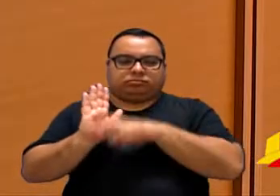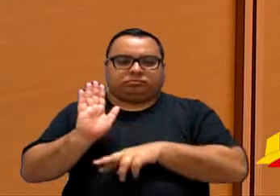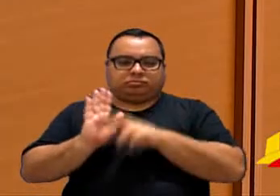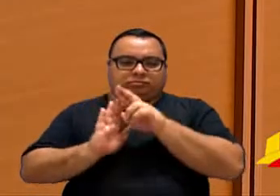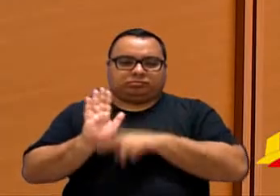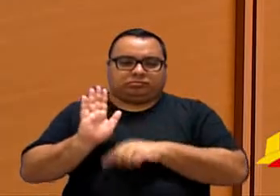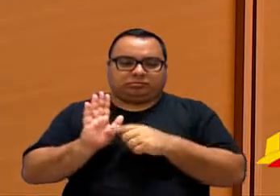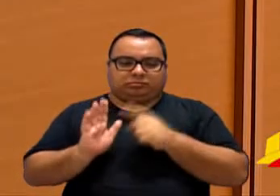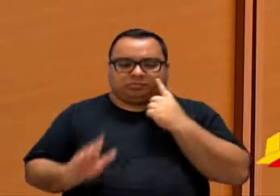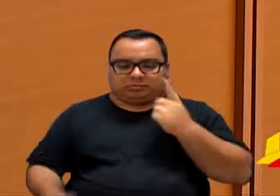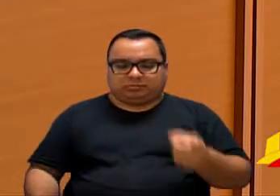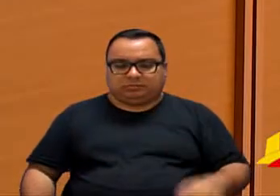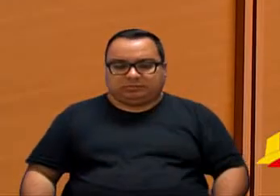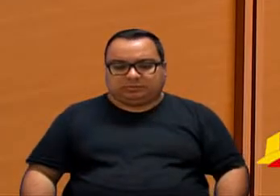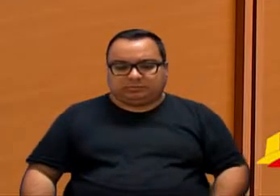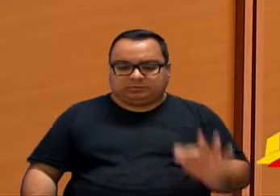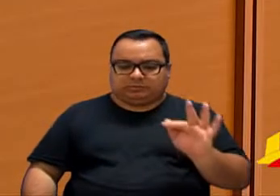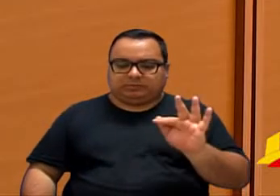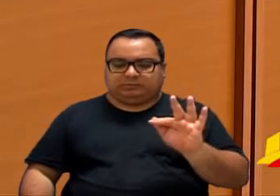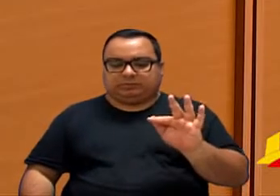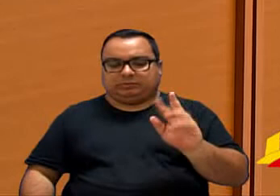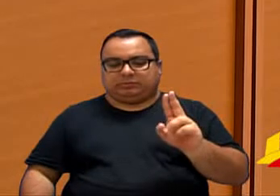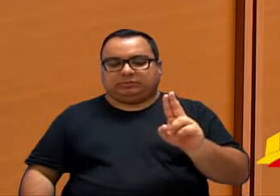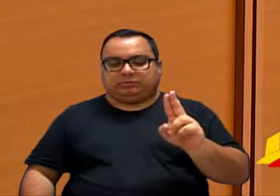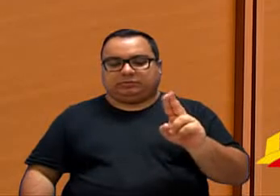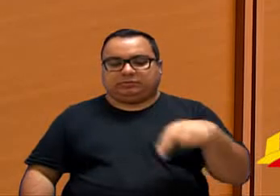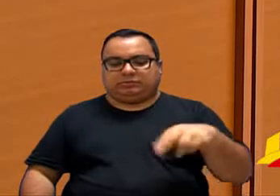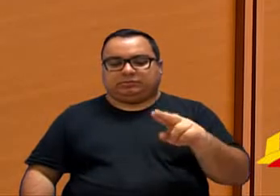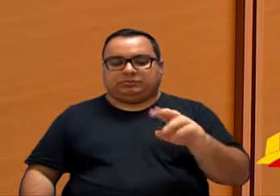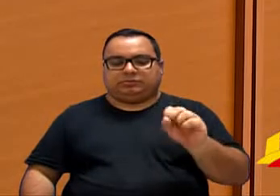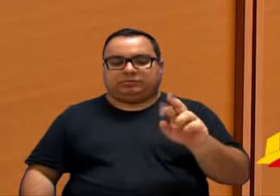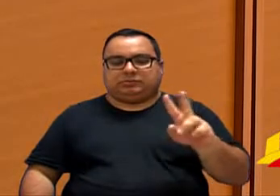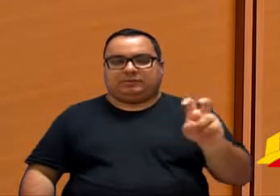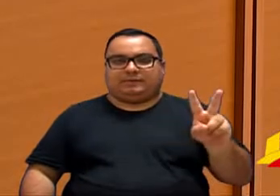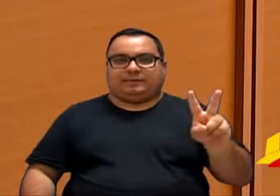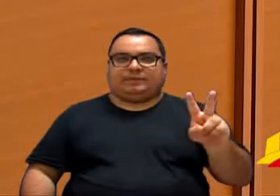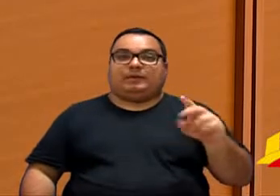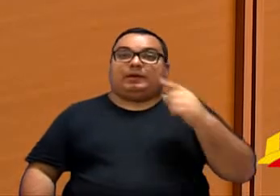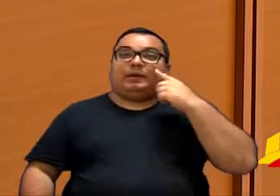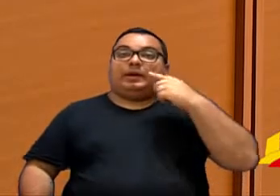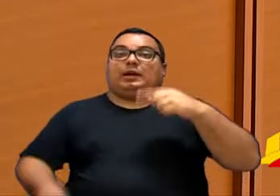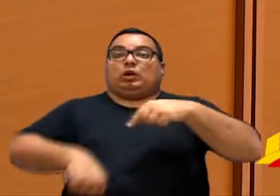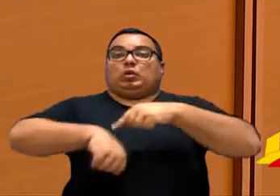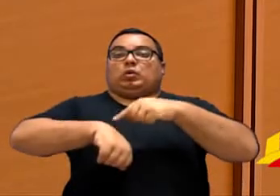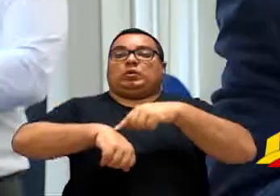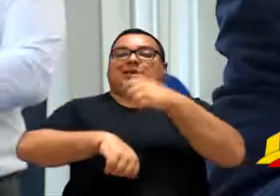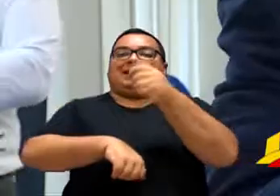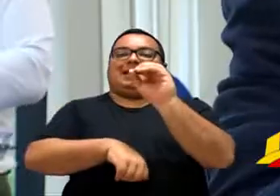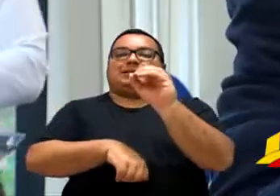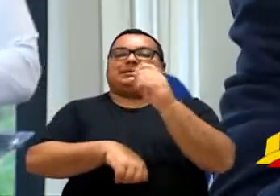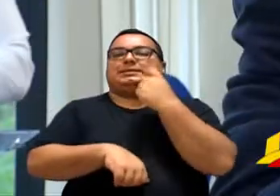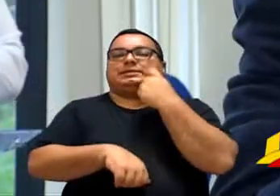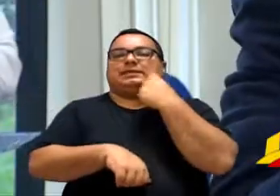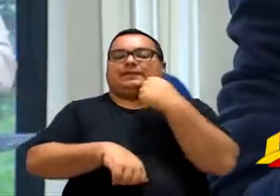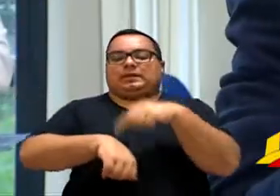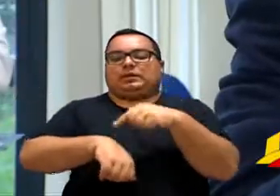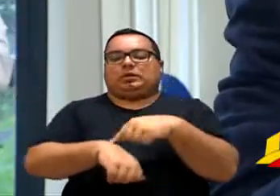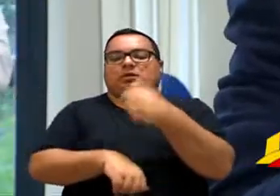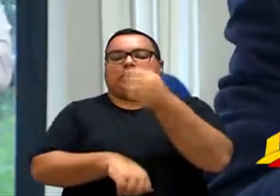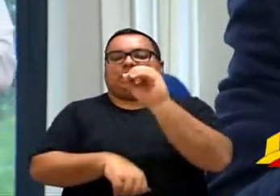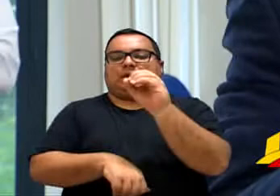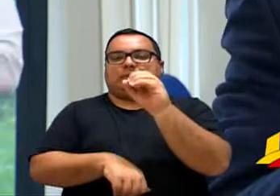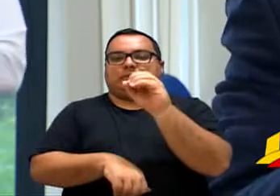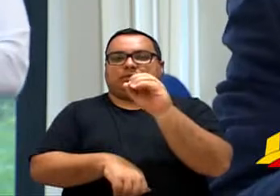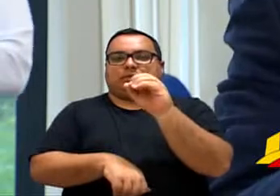da funserv às 10 horas 10 horas da manhã eu seria importante que